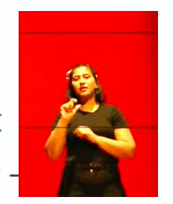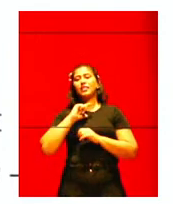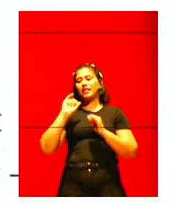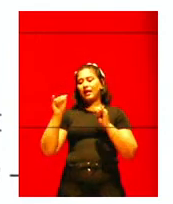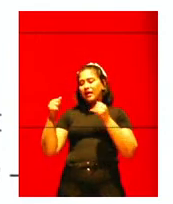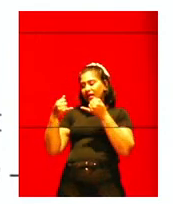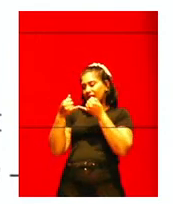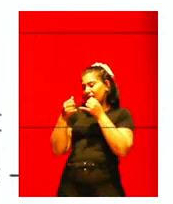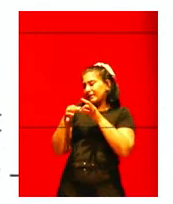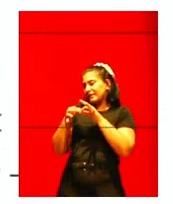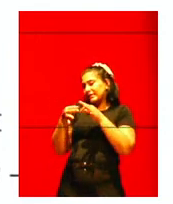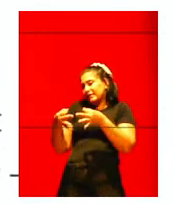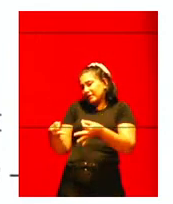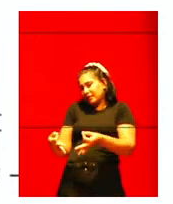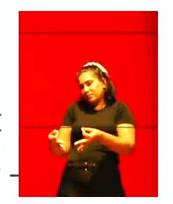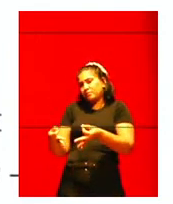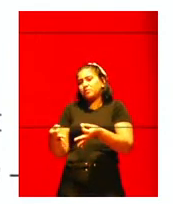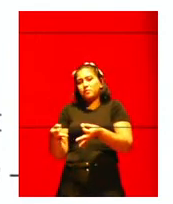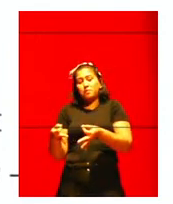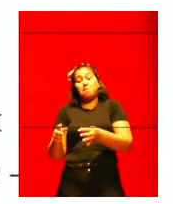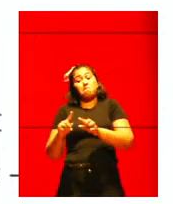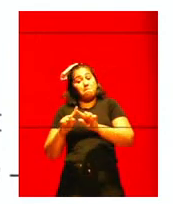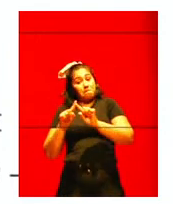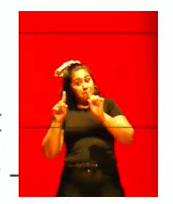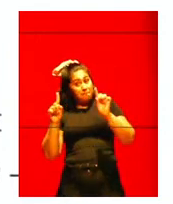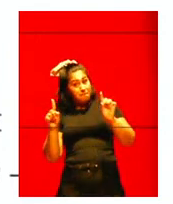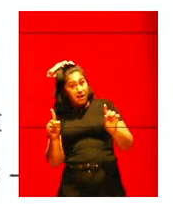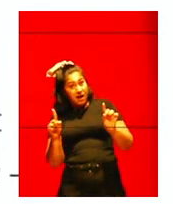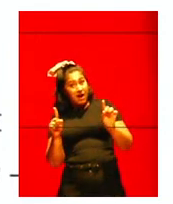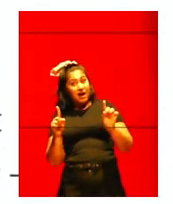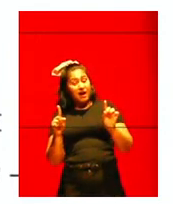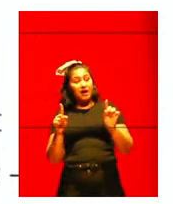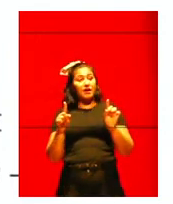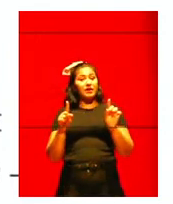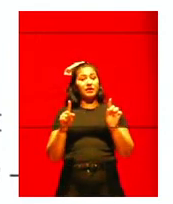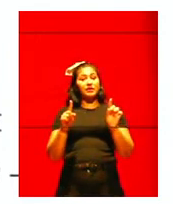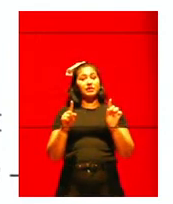Ligações simples, mas é ligações simples entre quem?